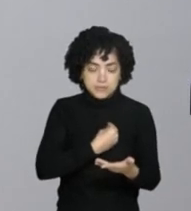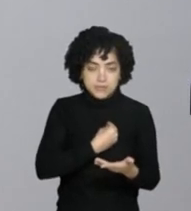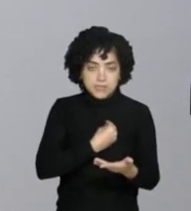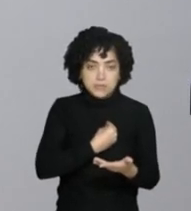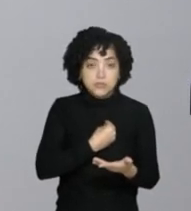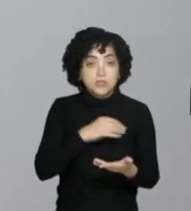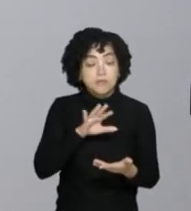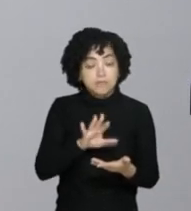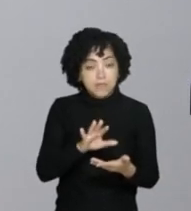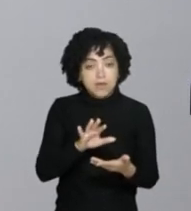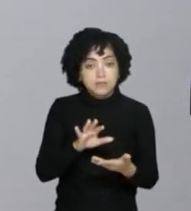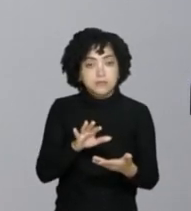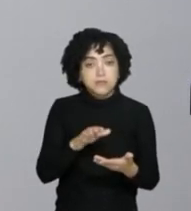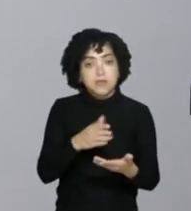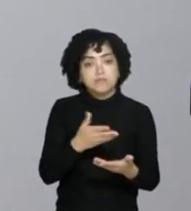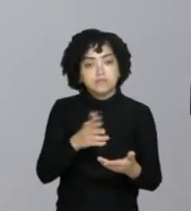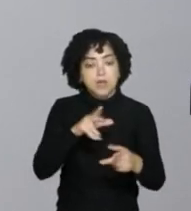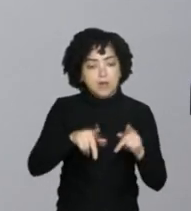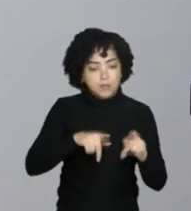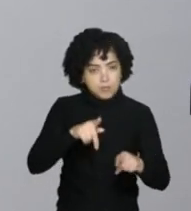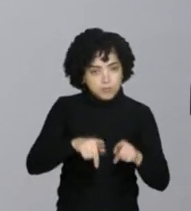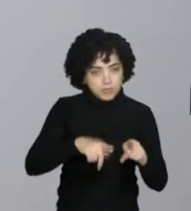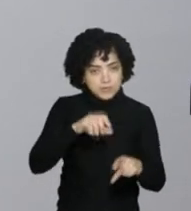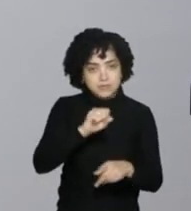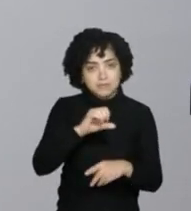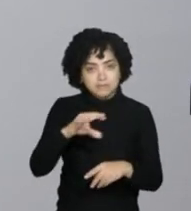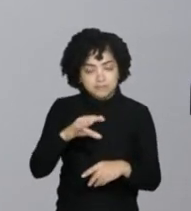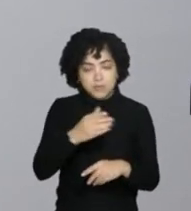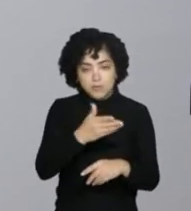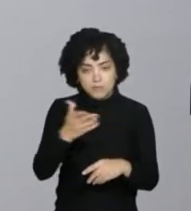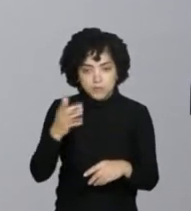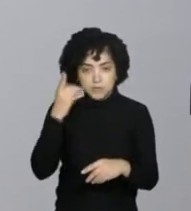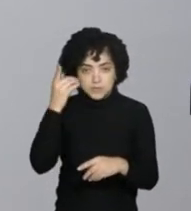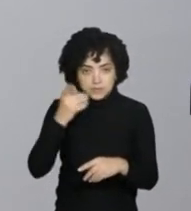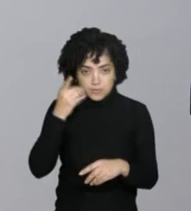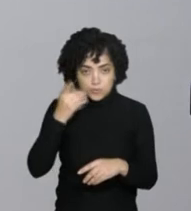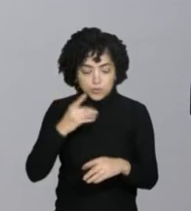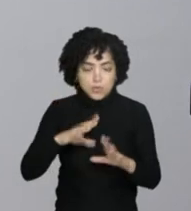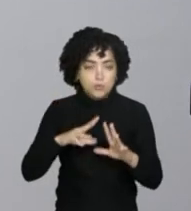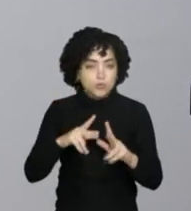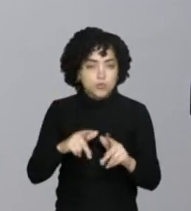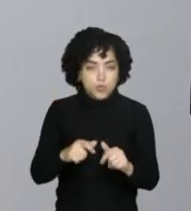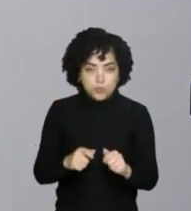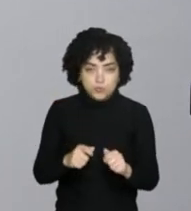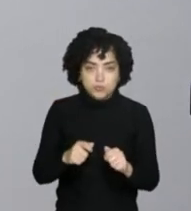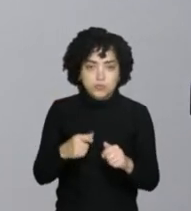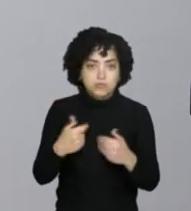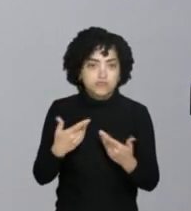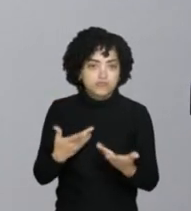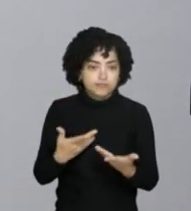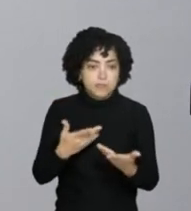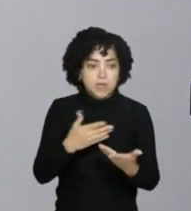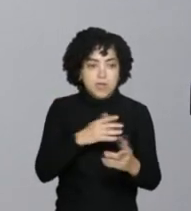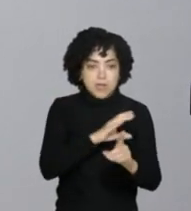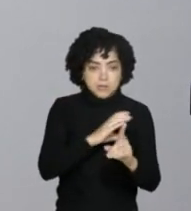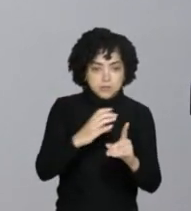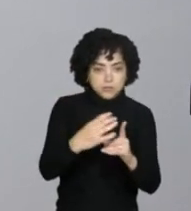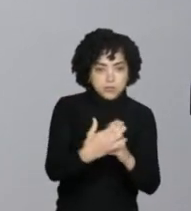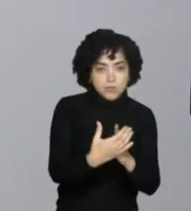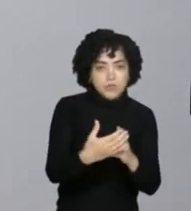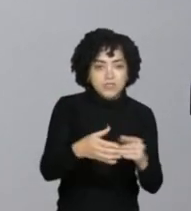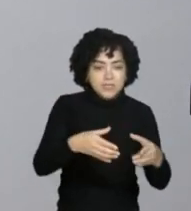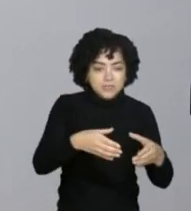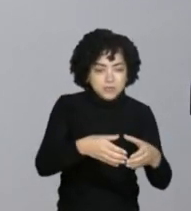estender esse convite ao povo catranense, aos parlamentares, todo o povo, para visitar essas comunidades pequenas,